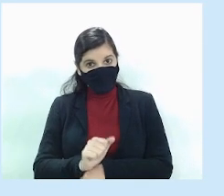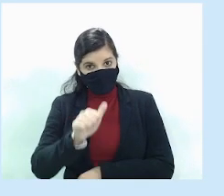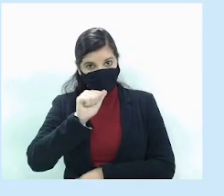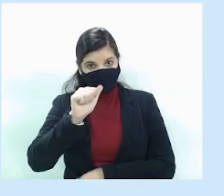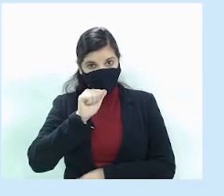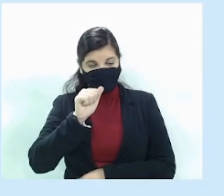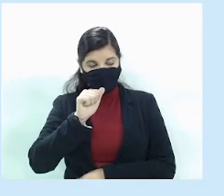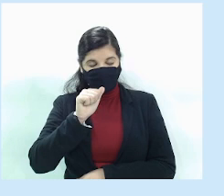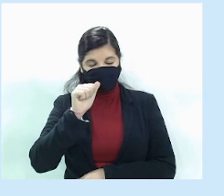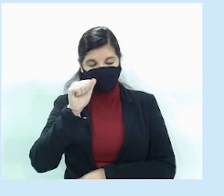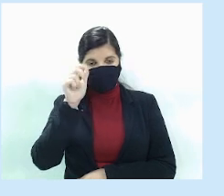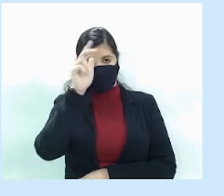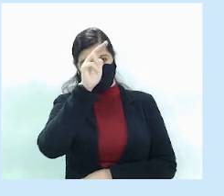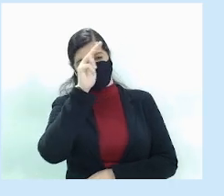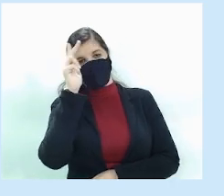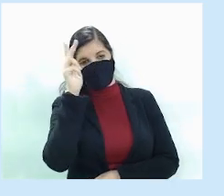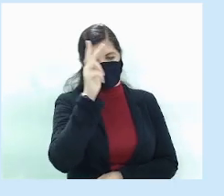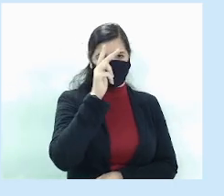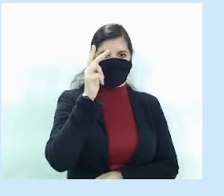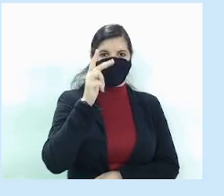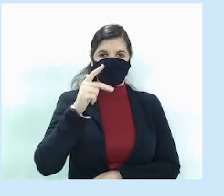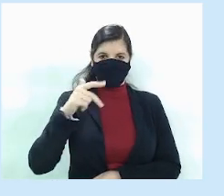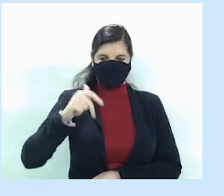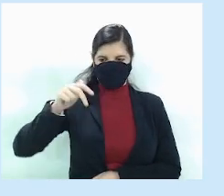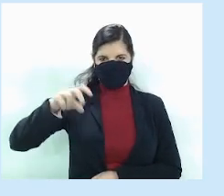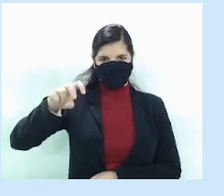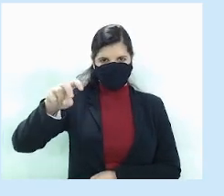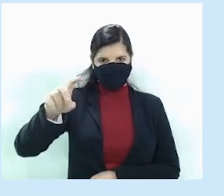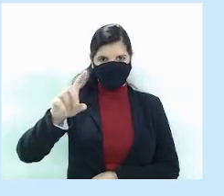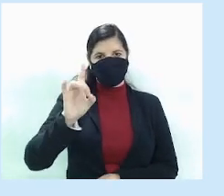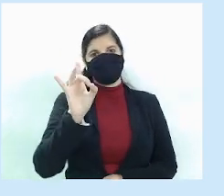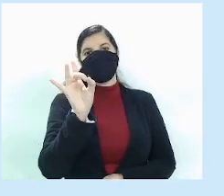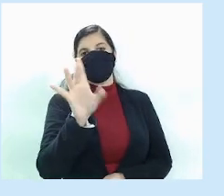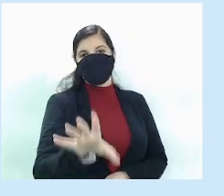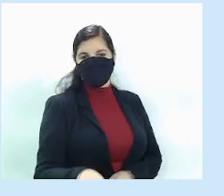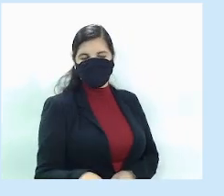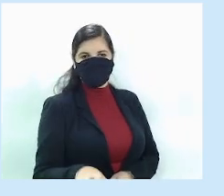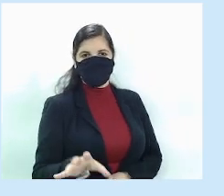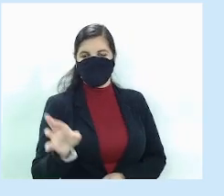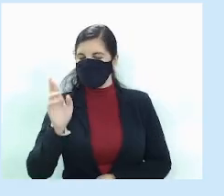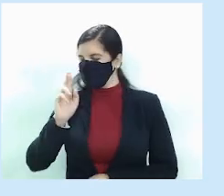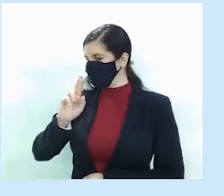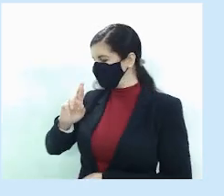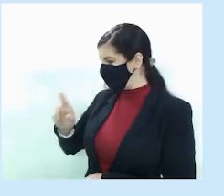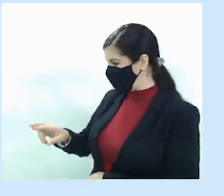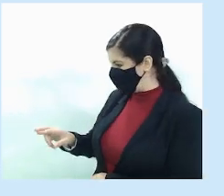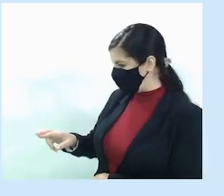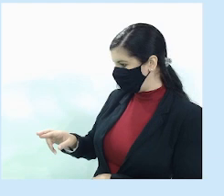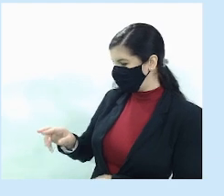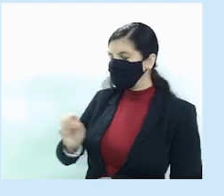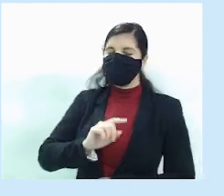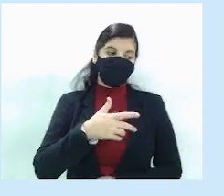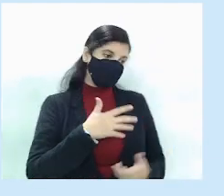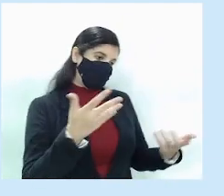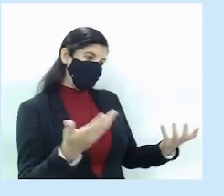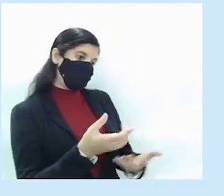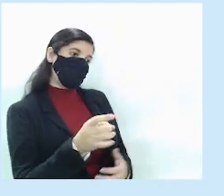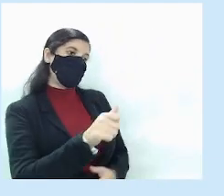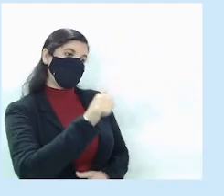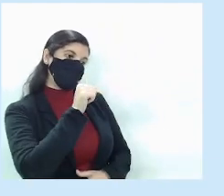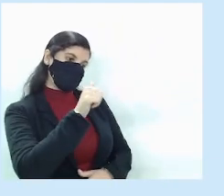neste sentido, não é no sentido de caminhar. Mas aí ela responde, né? Ah, não, mas ele agora só